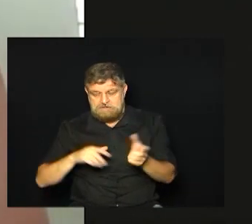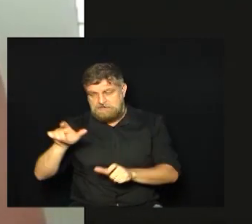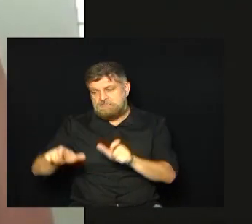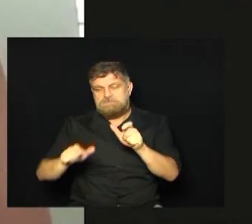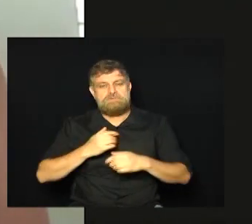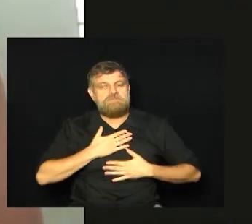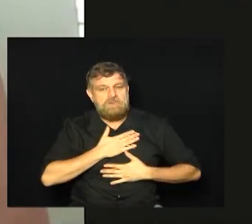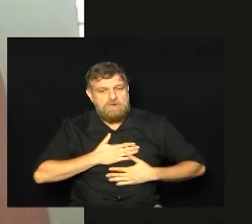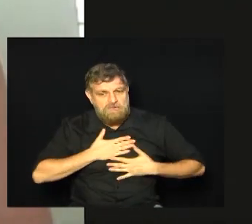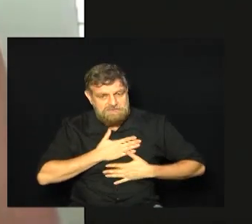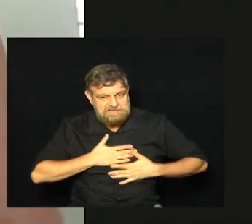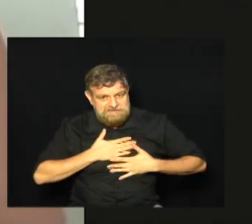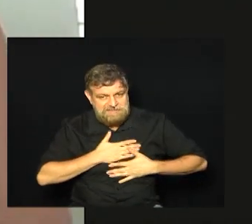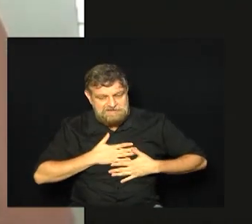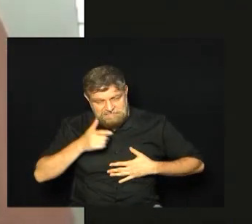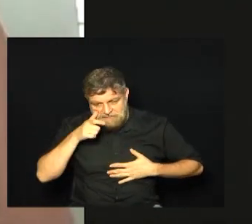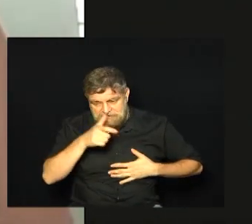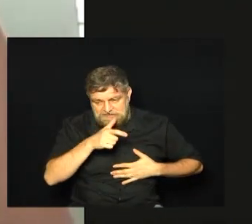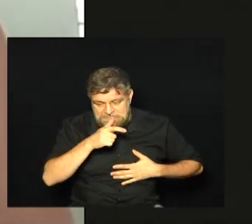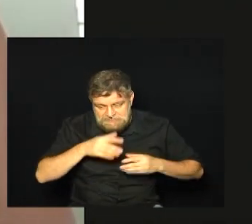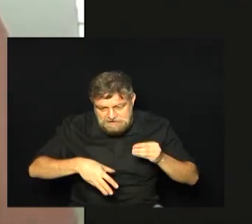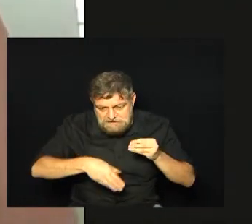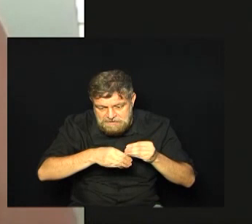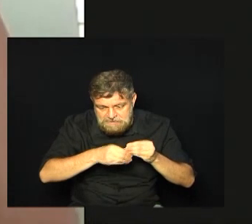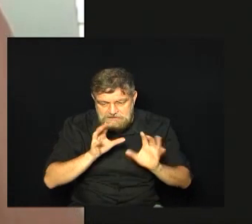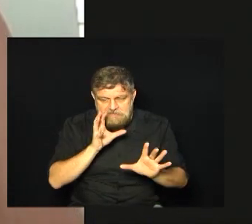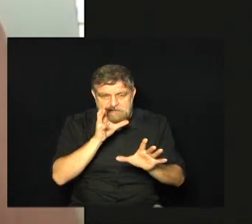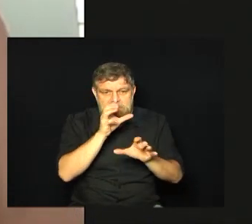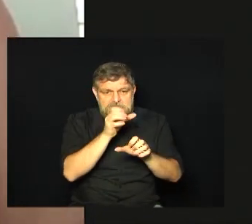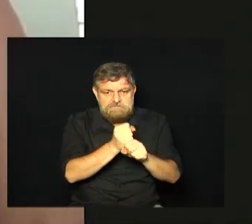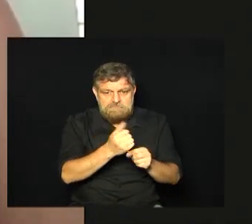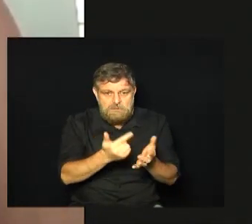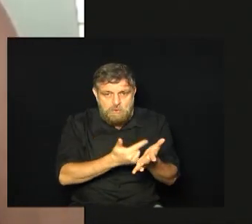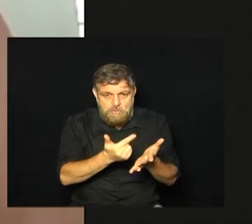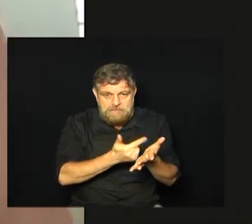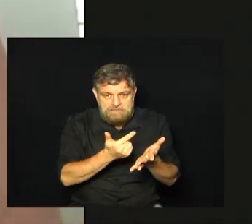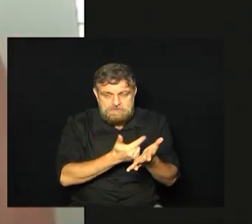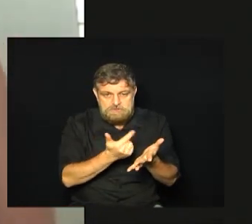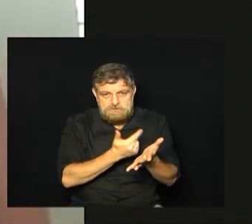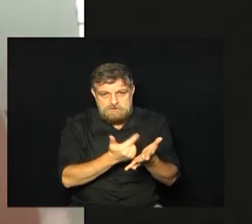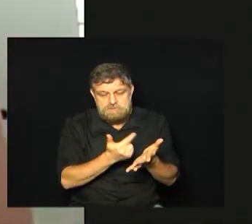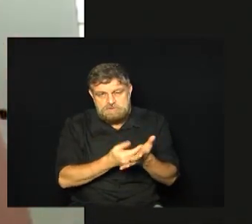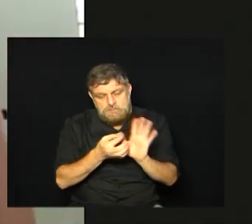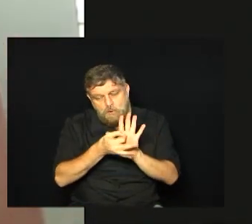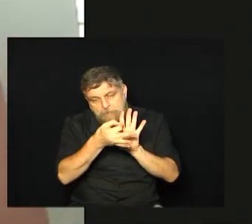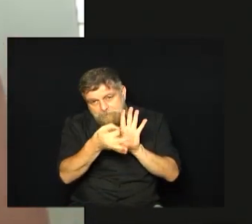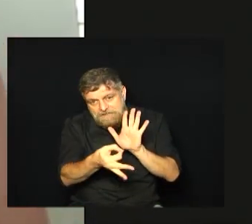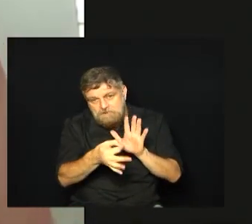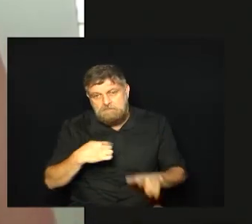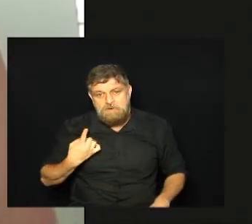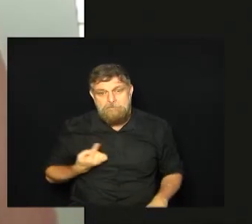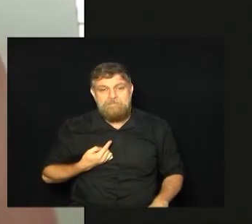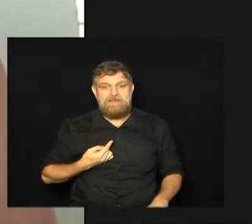agradaram o público e reunimos num livro de crônicas. Mas, basicamente, os meus livros são